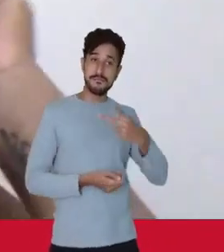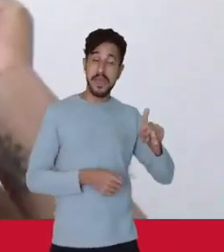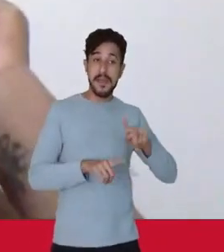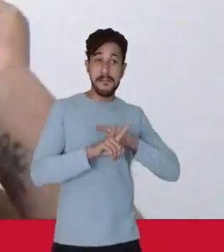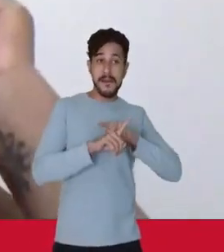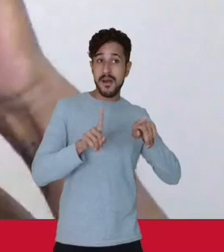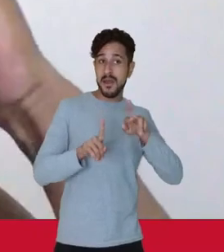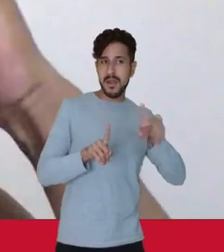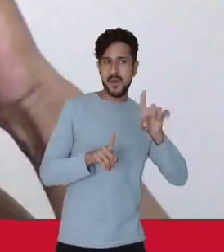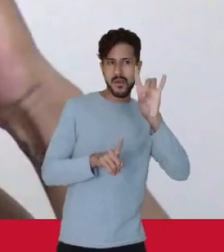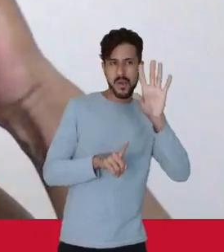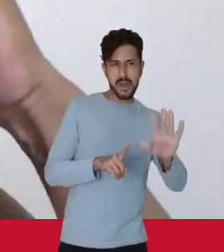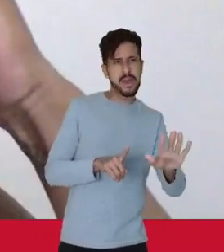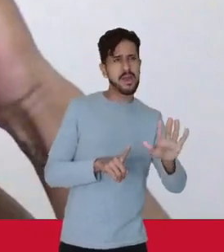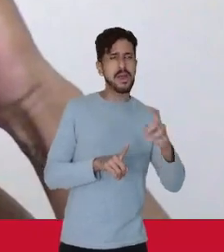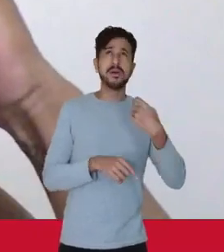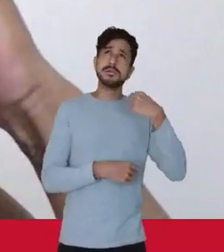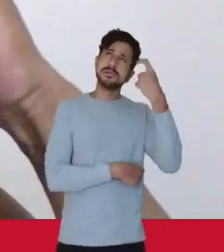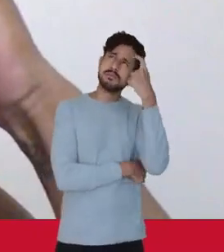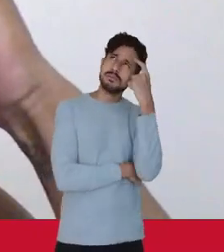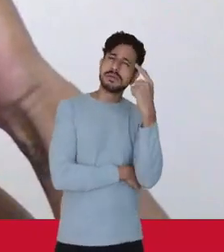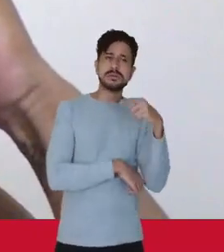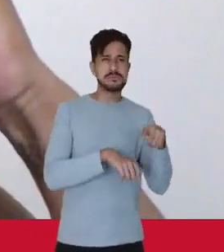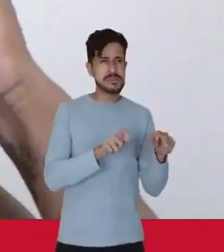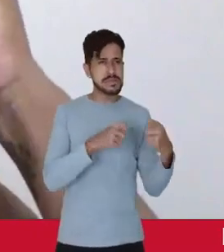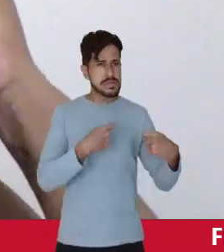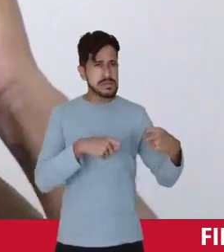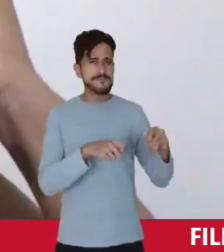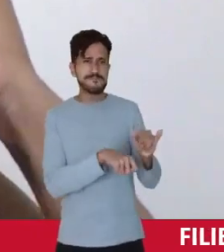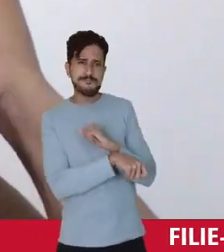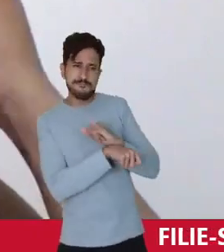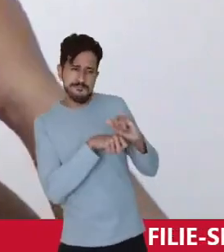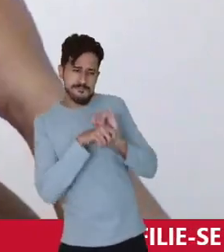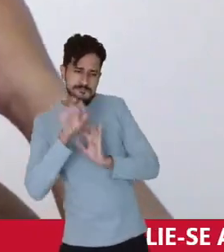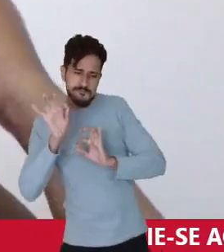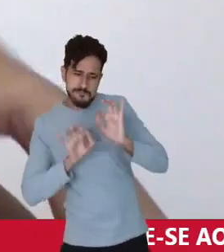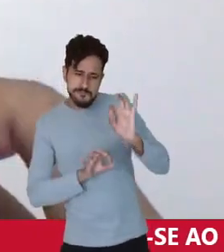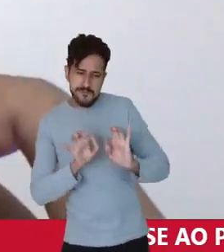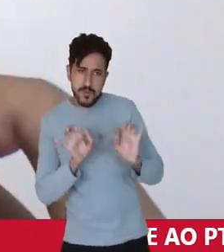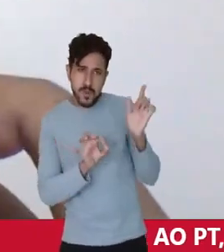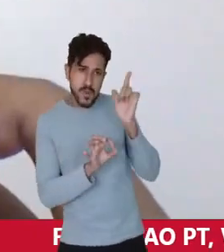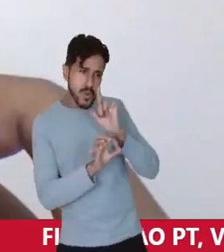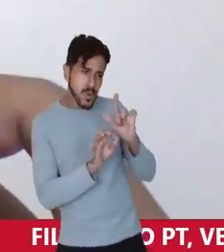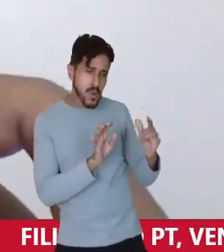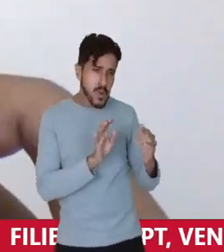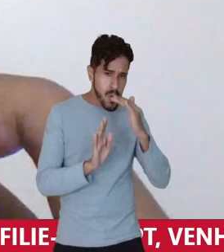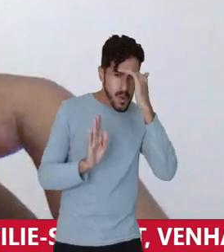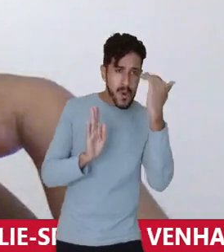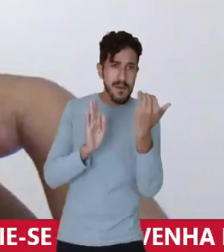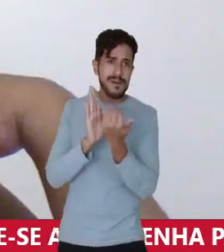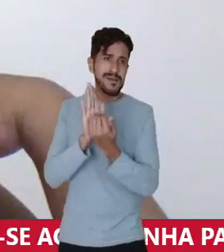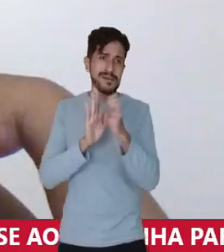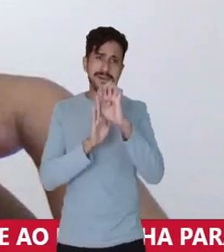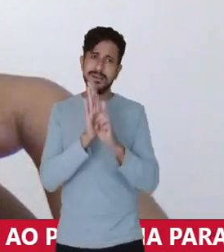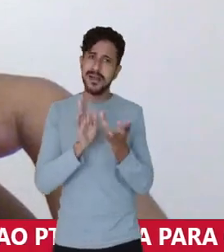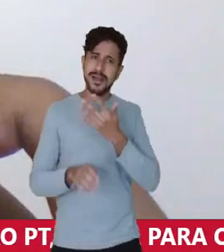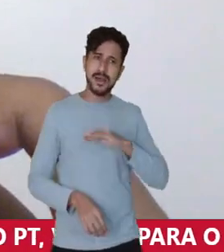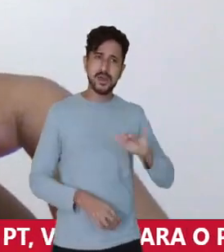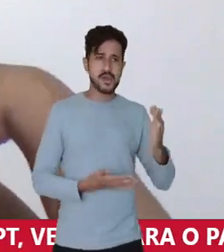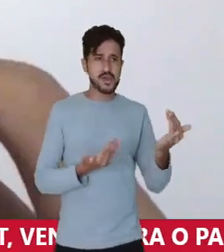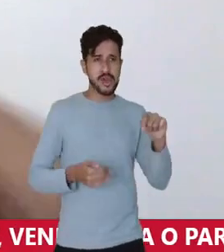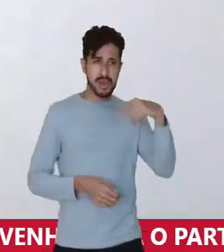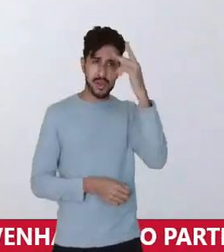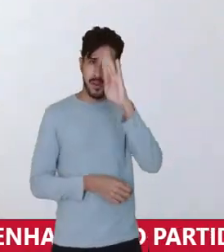não só, né, eu penso que também há que ter estratégias para a implementação do Estatuto da Criança e do Adolescente aqui no